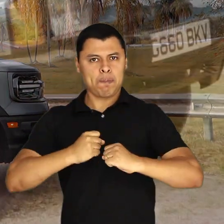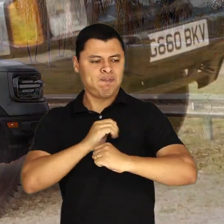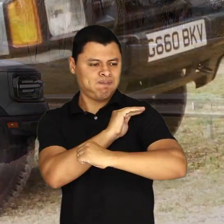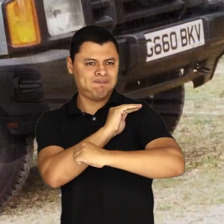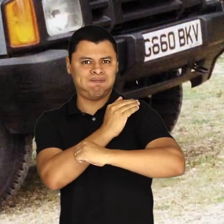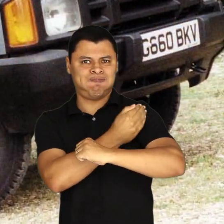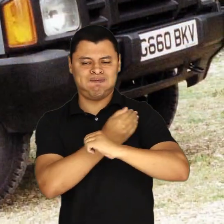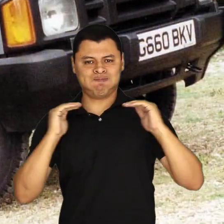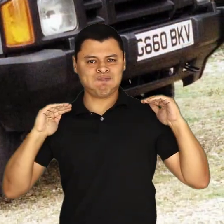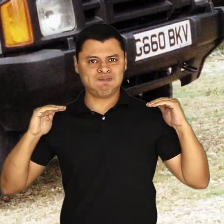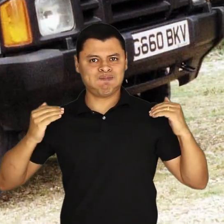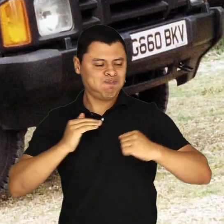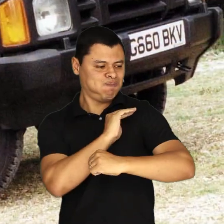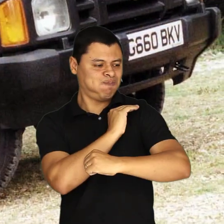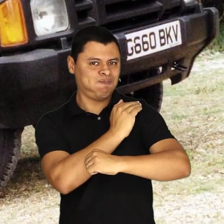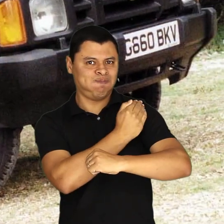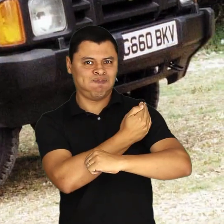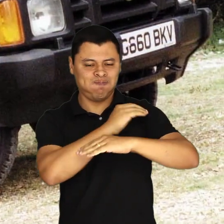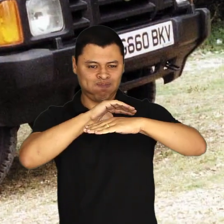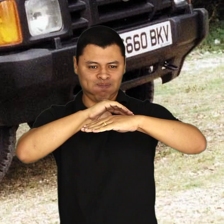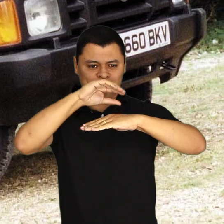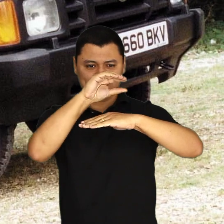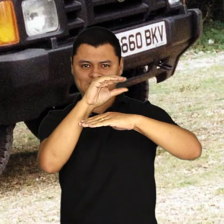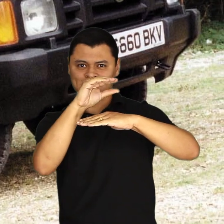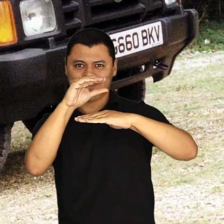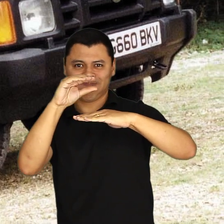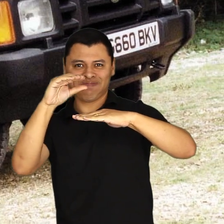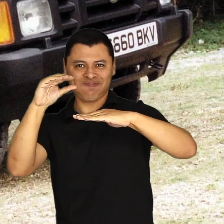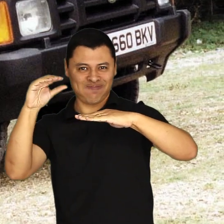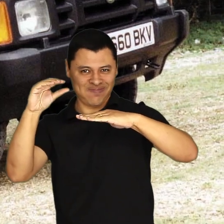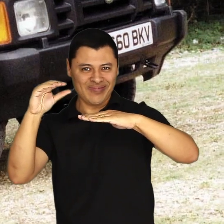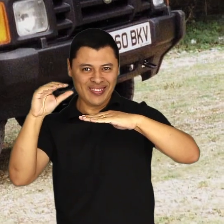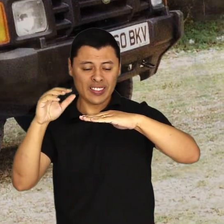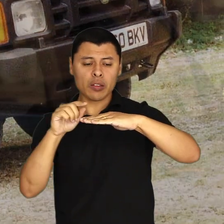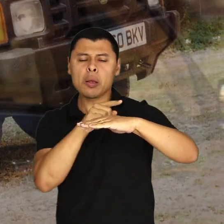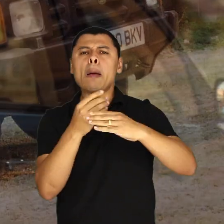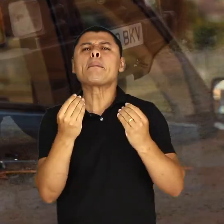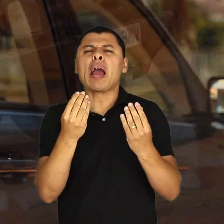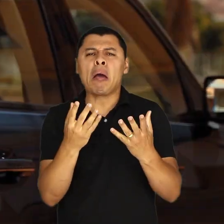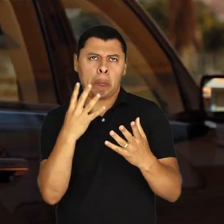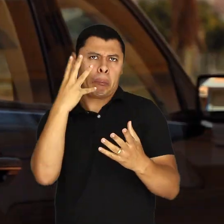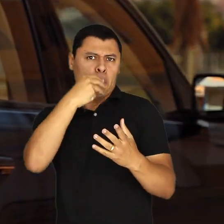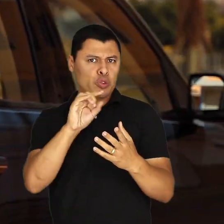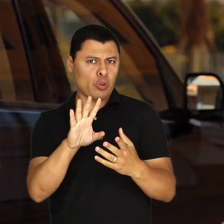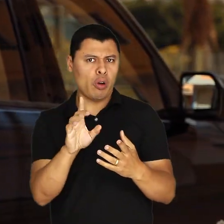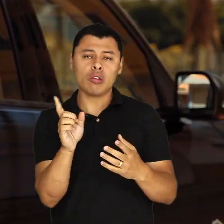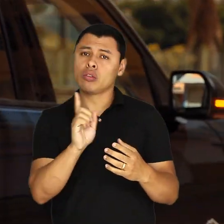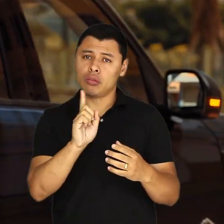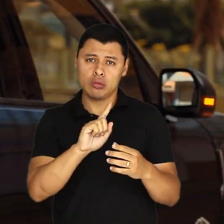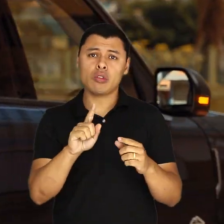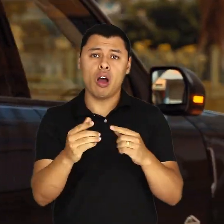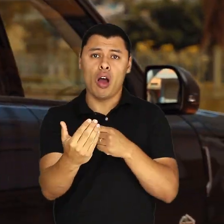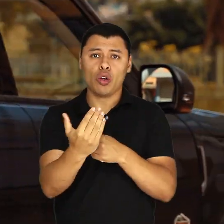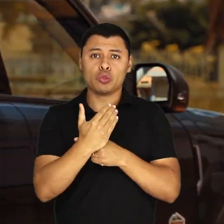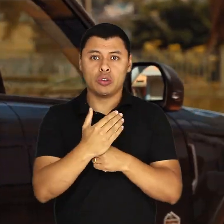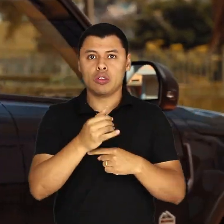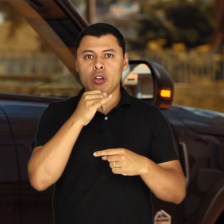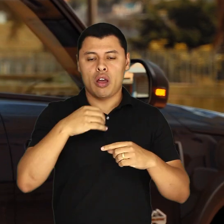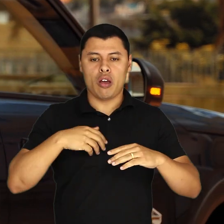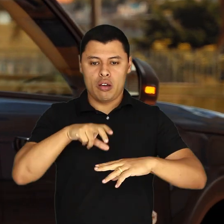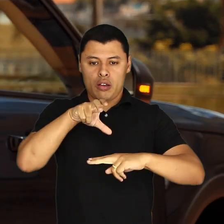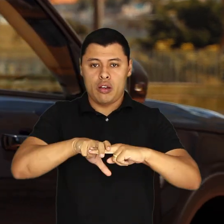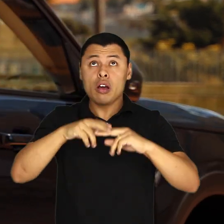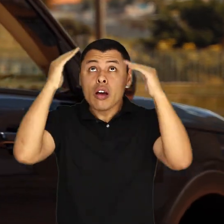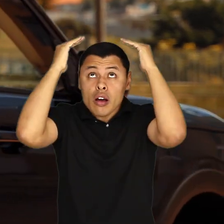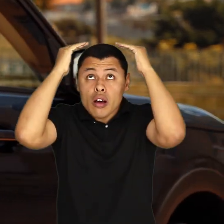a solução do Discovery de primeira geração, aquela dos anos 80 que fazia o Camel Trophy. E tem uma função isso aqui, não é só design, tá? Ajuda no espaço traseiro,